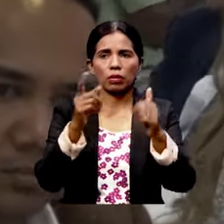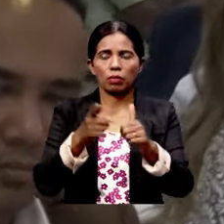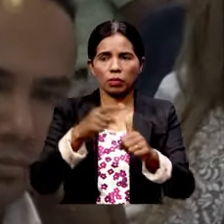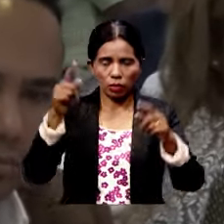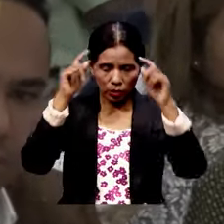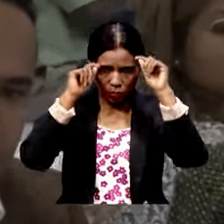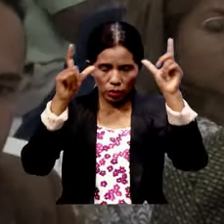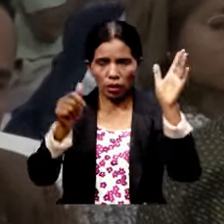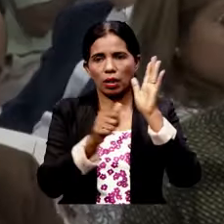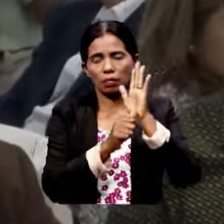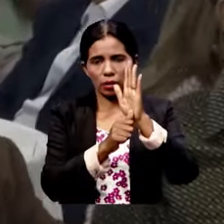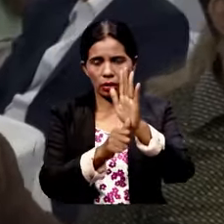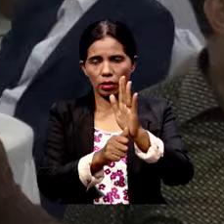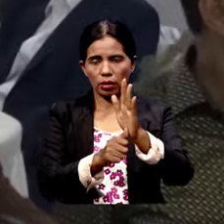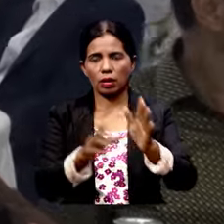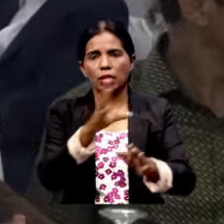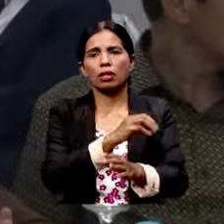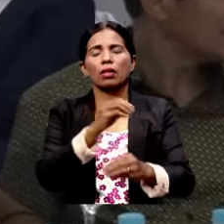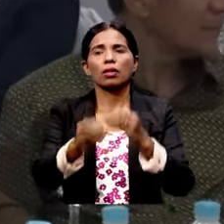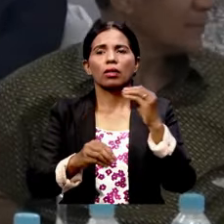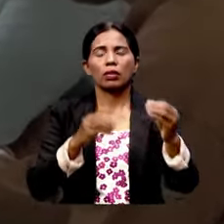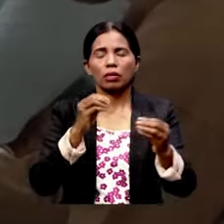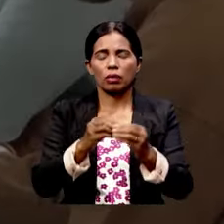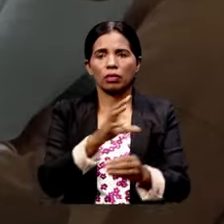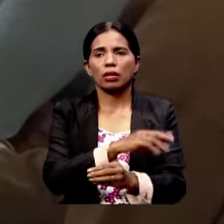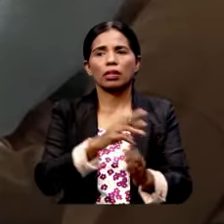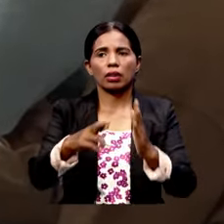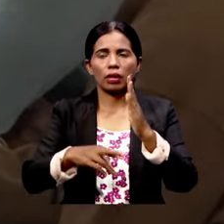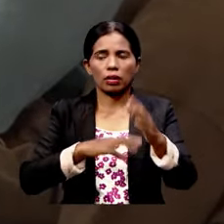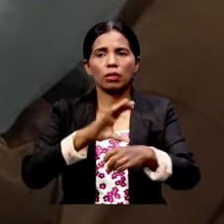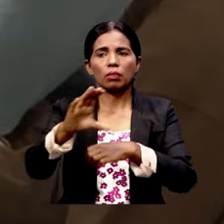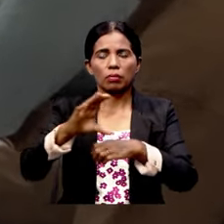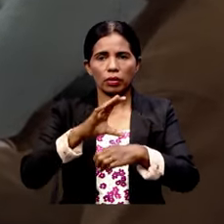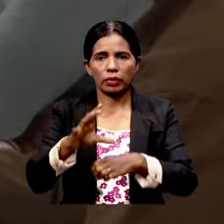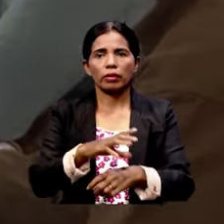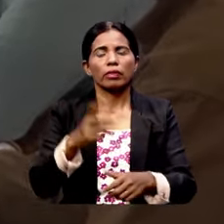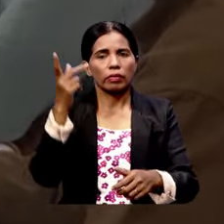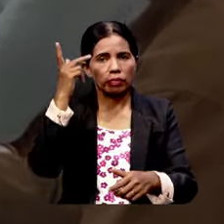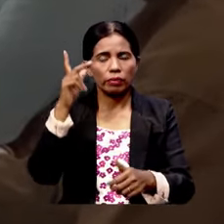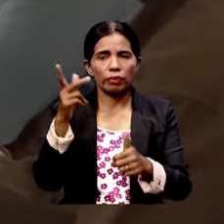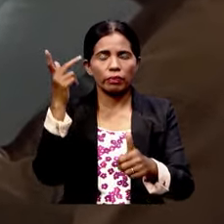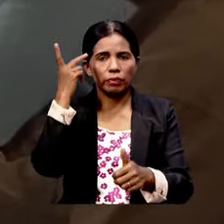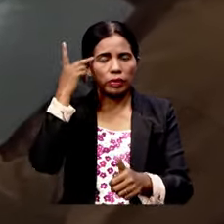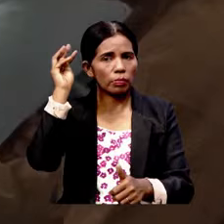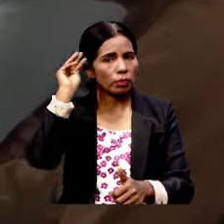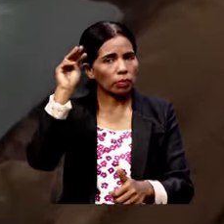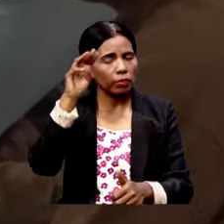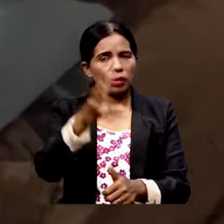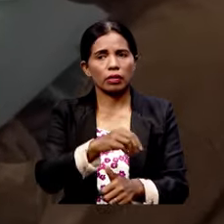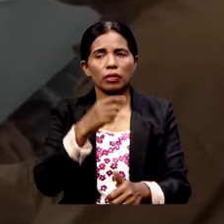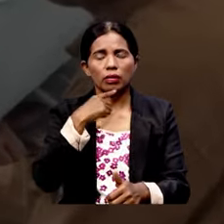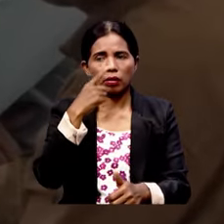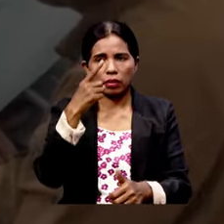Timor-Leste, apresenta um memorando Ida com o regime comércio externo. No é vice-primeiro-ministro, ministro-coordenador dos